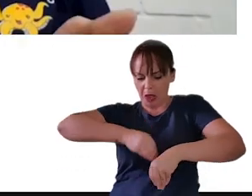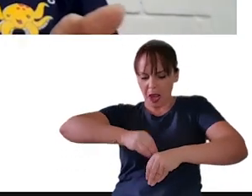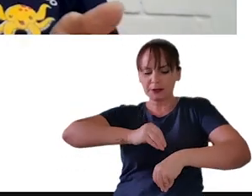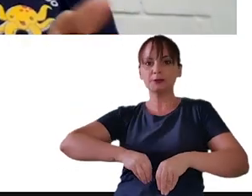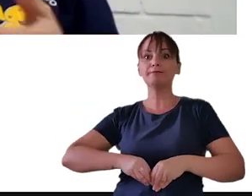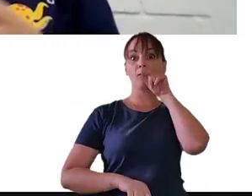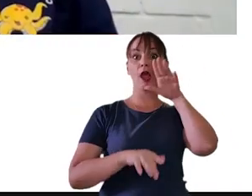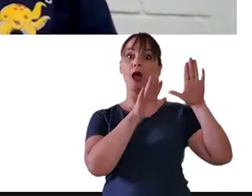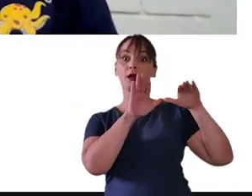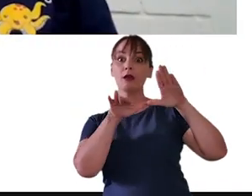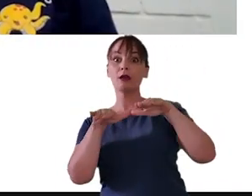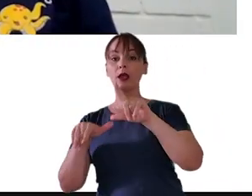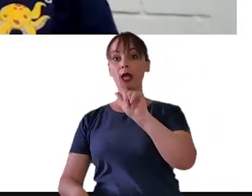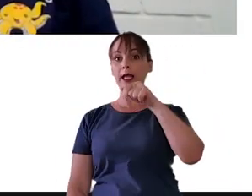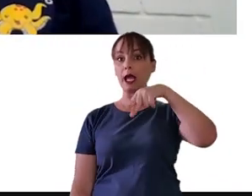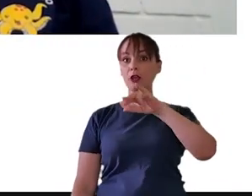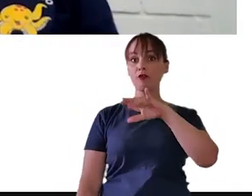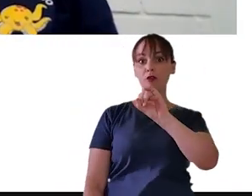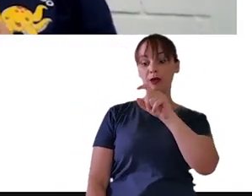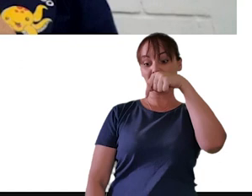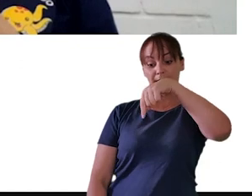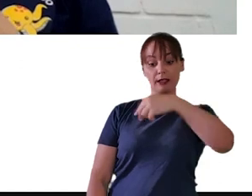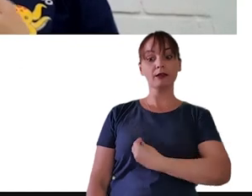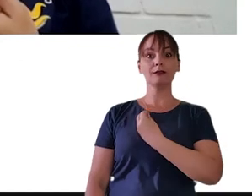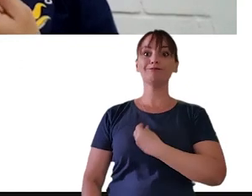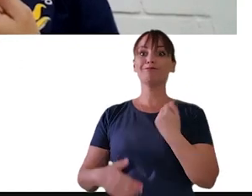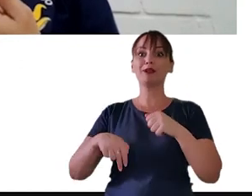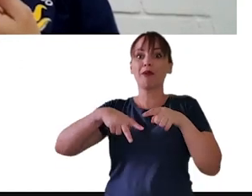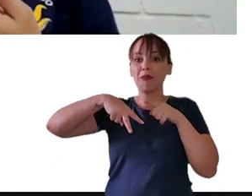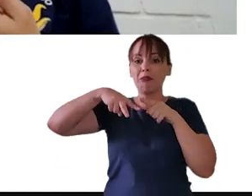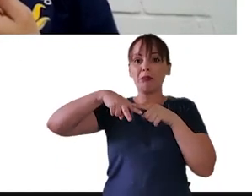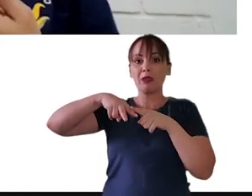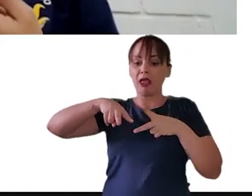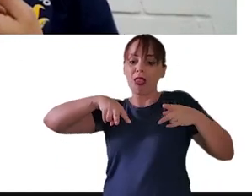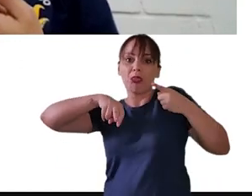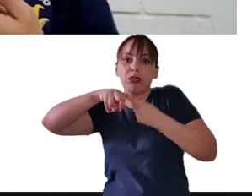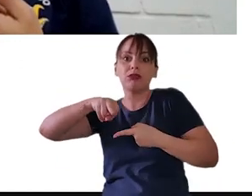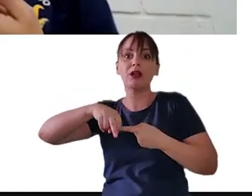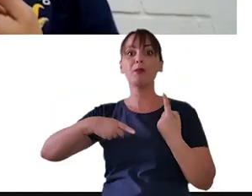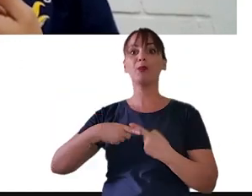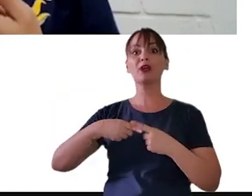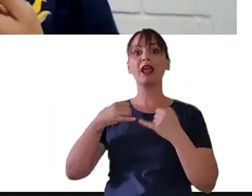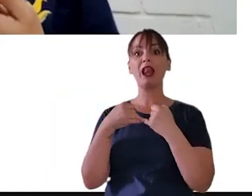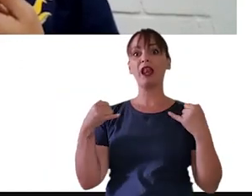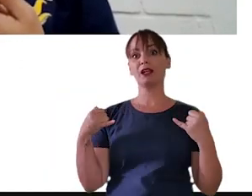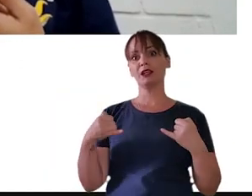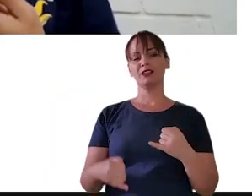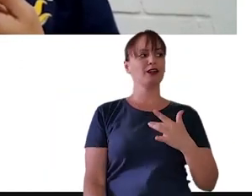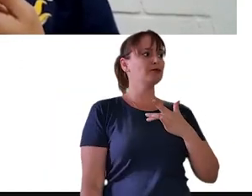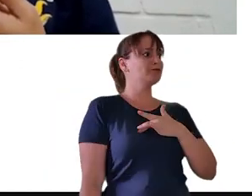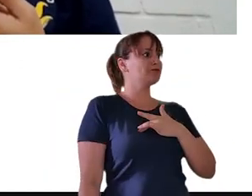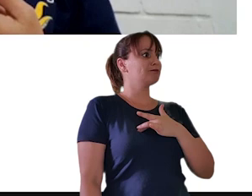lixo. A nossa gaivota, por exemplo, que está aqui, teve que ter o seu pé amputado por causa de uma linha. Tadinha.